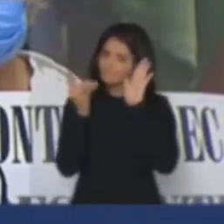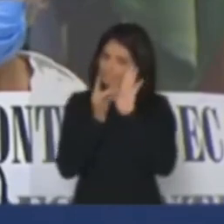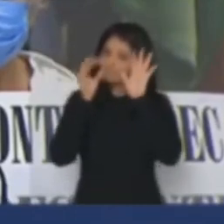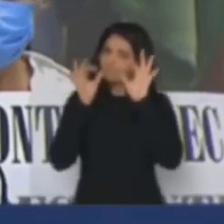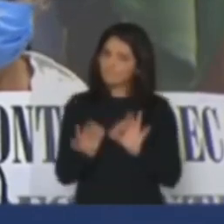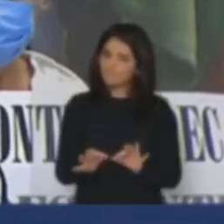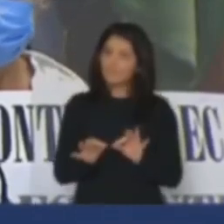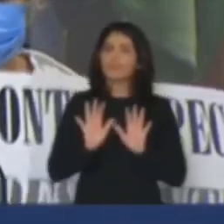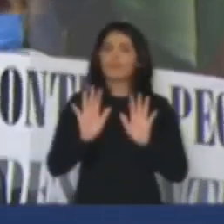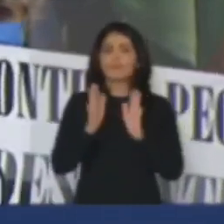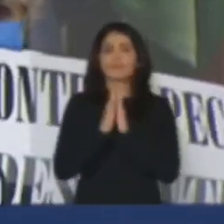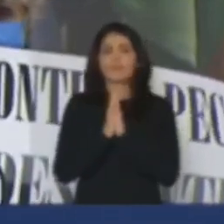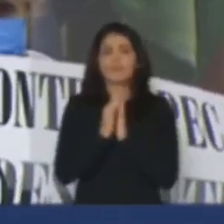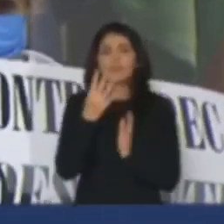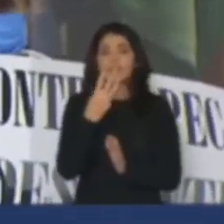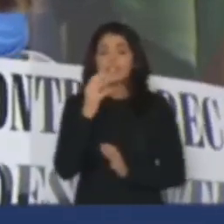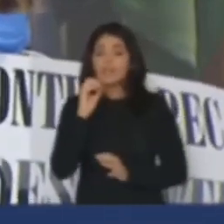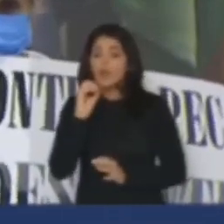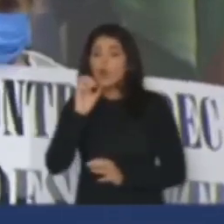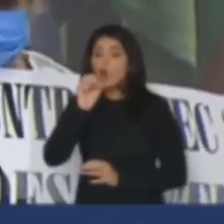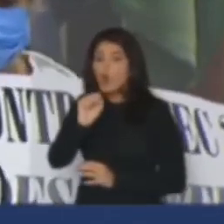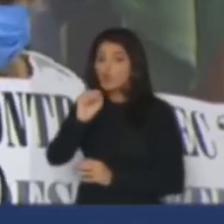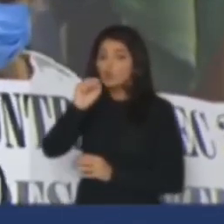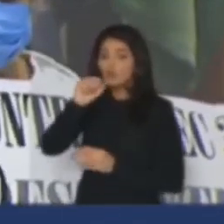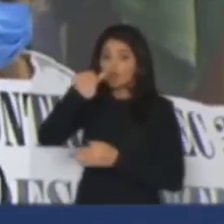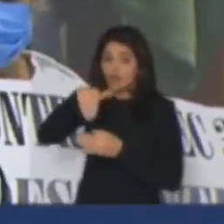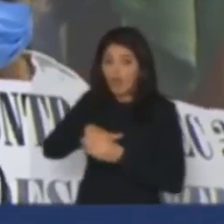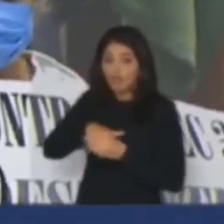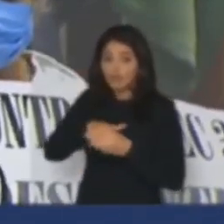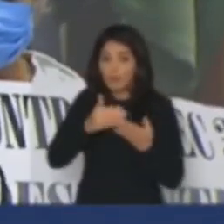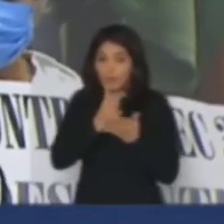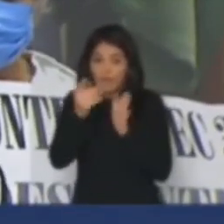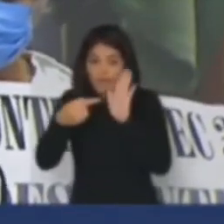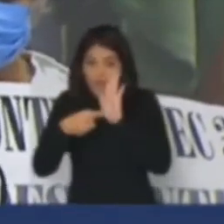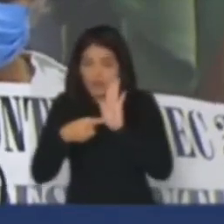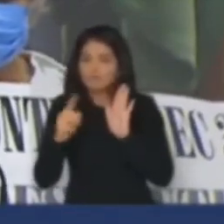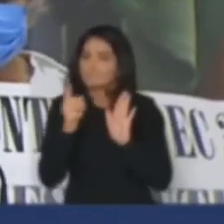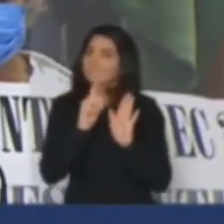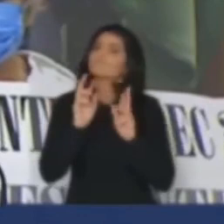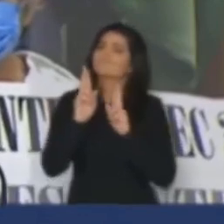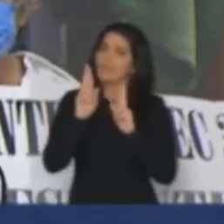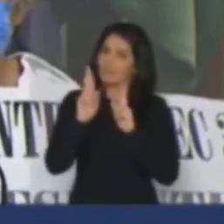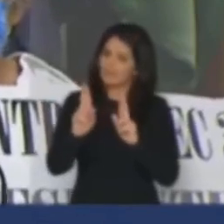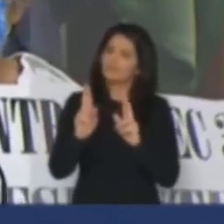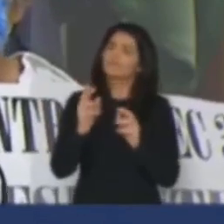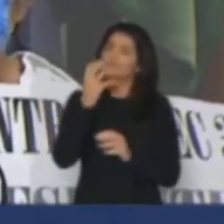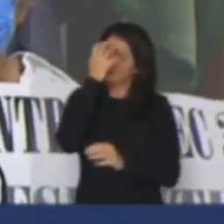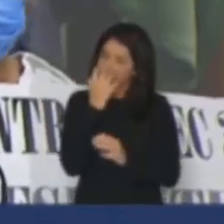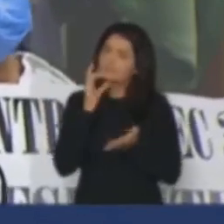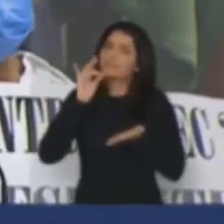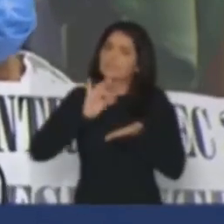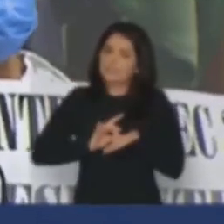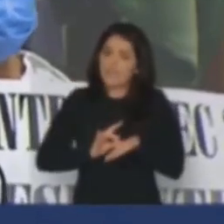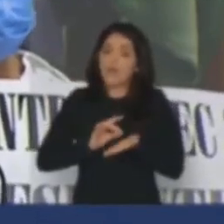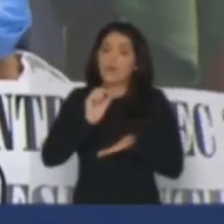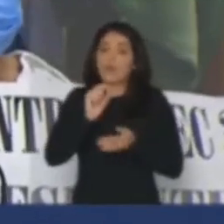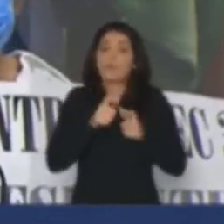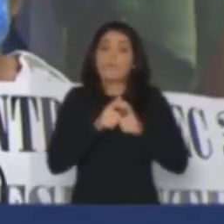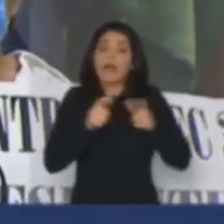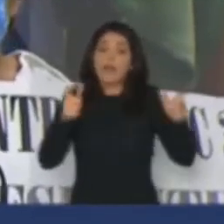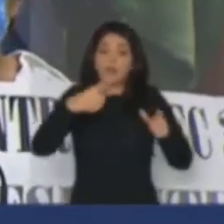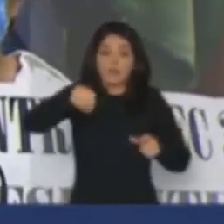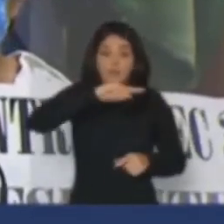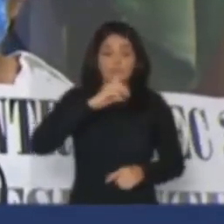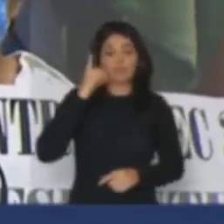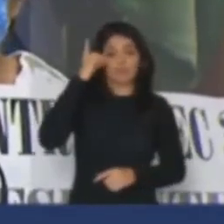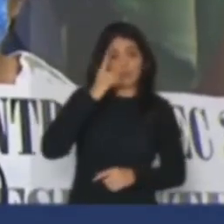tenha 308 votos para essa deforma administrativa. Eu espero sinceramente que a maioria dos deputados